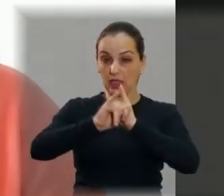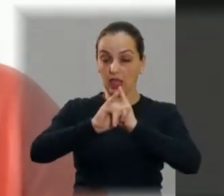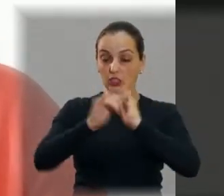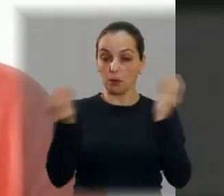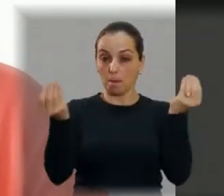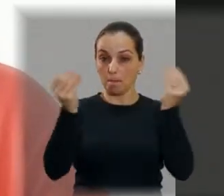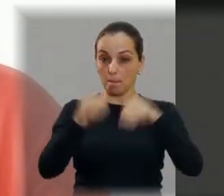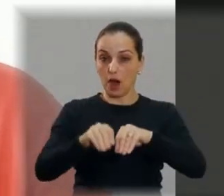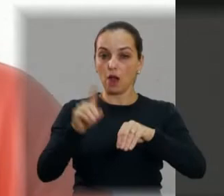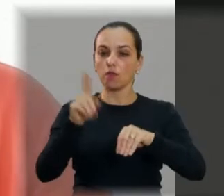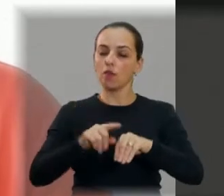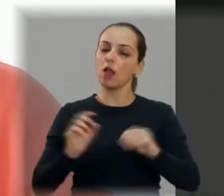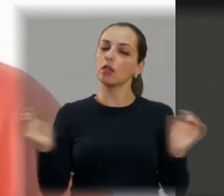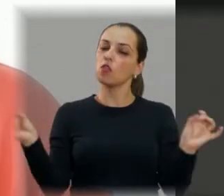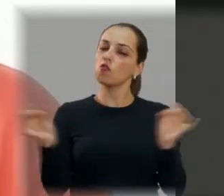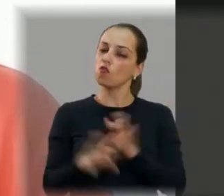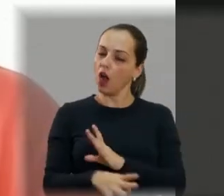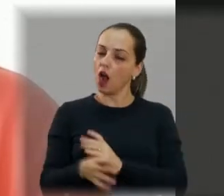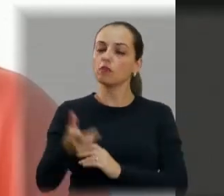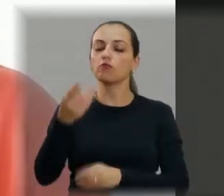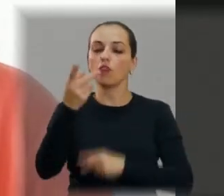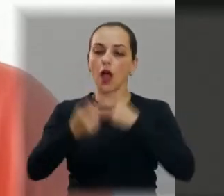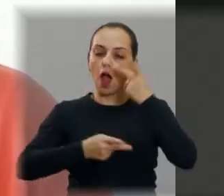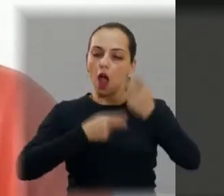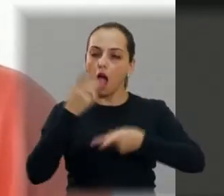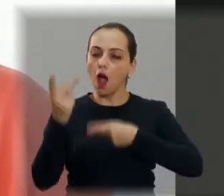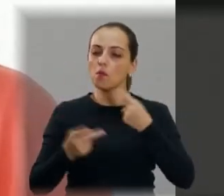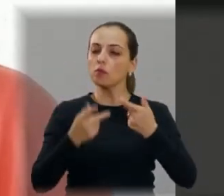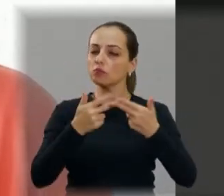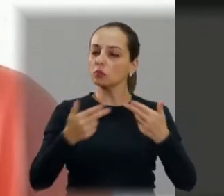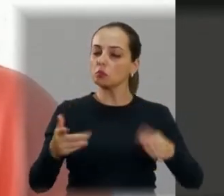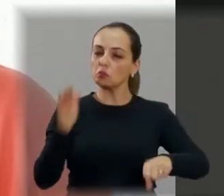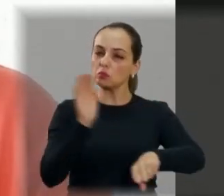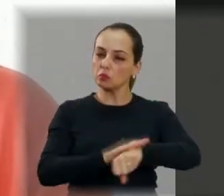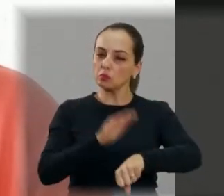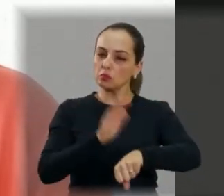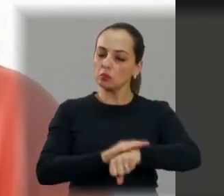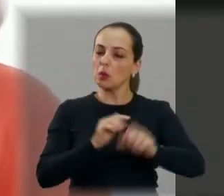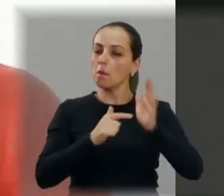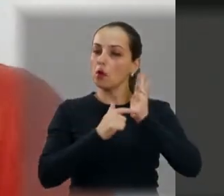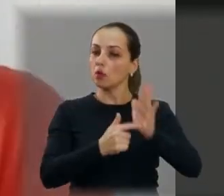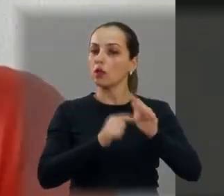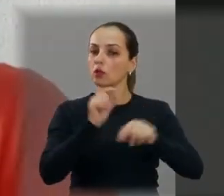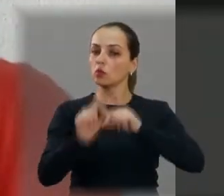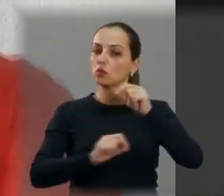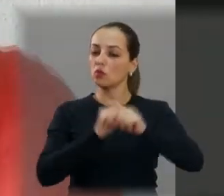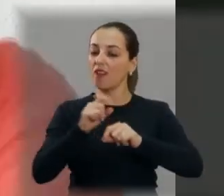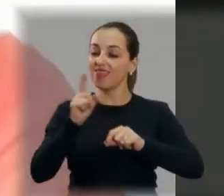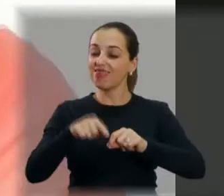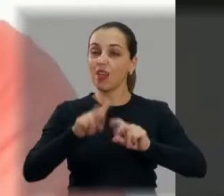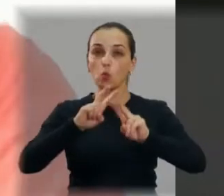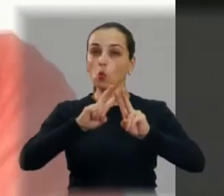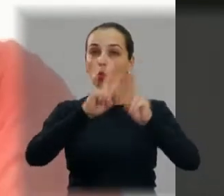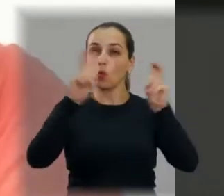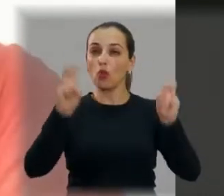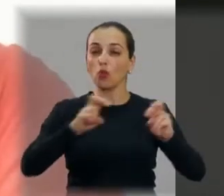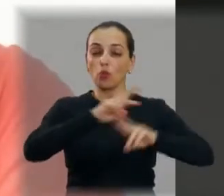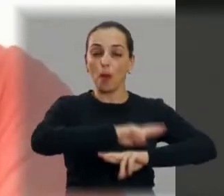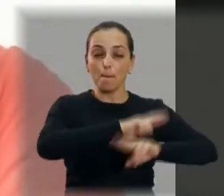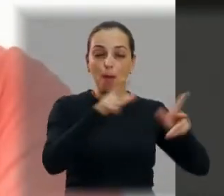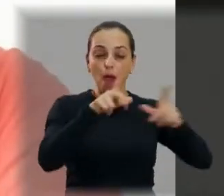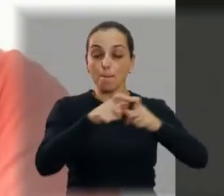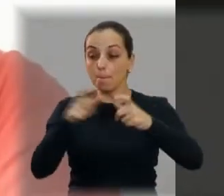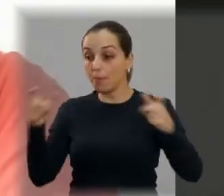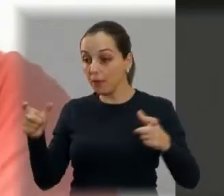Alguns dos vereadores dessa casa estavam presentes, e foi um momento de mostrar a amplitude e a divergência